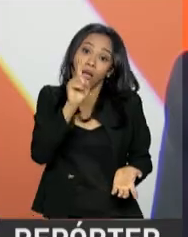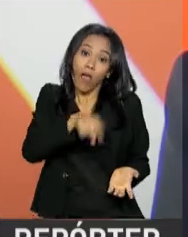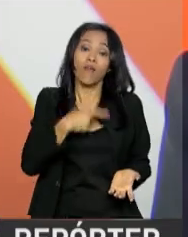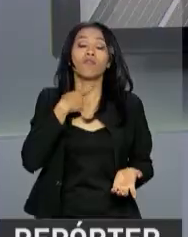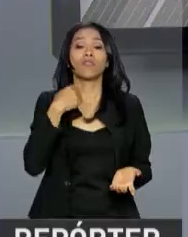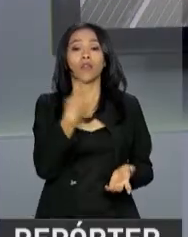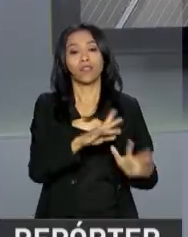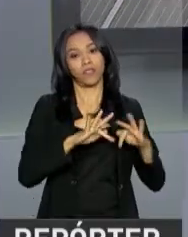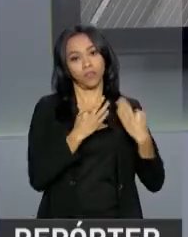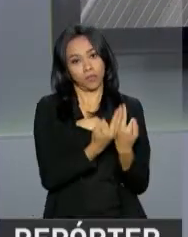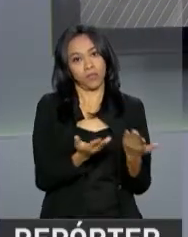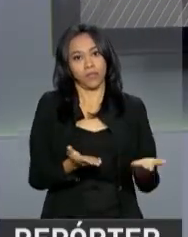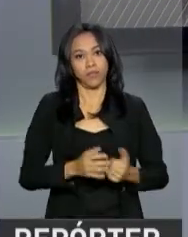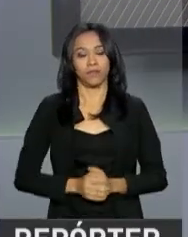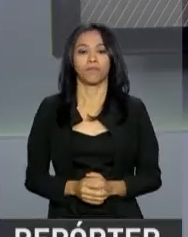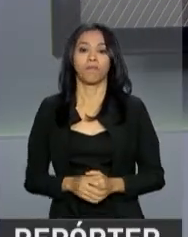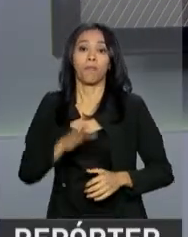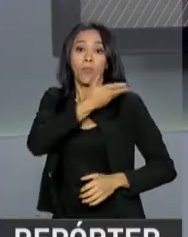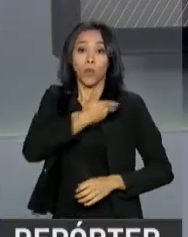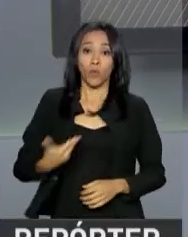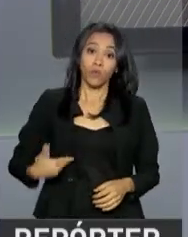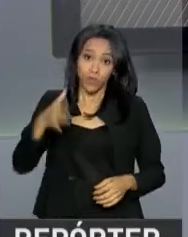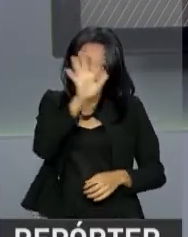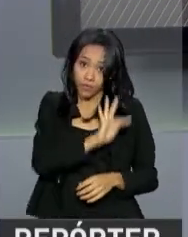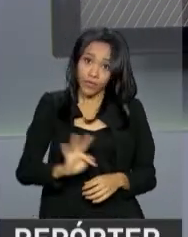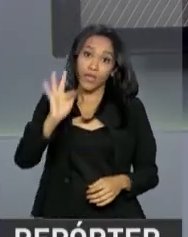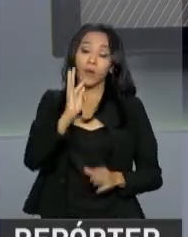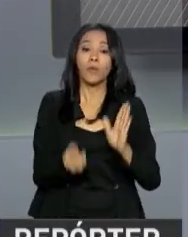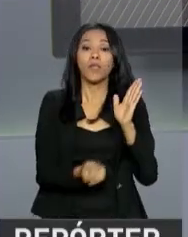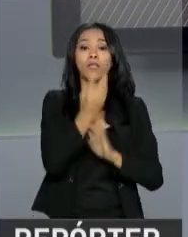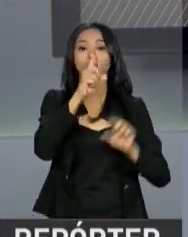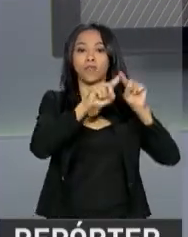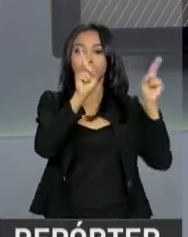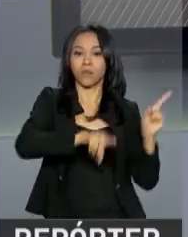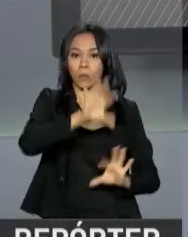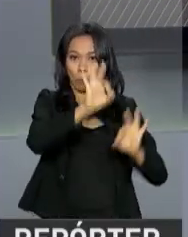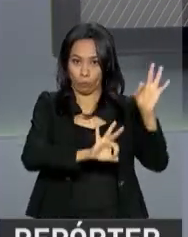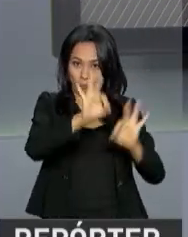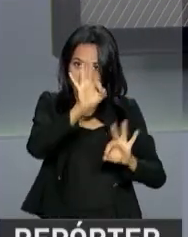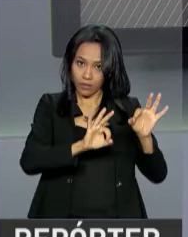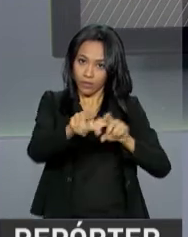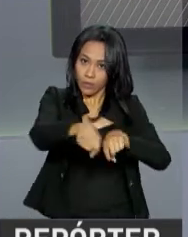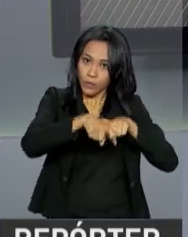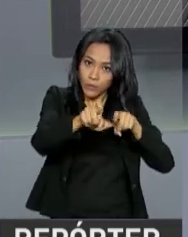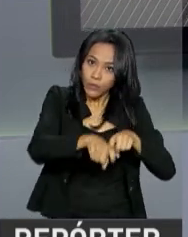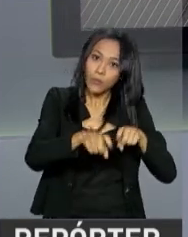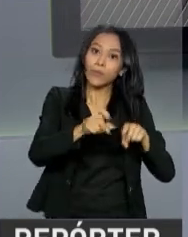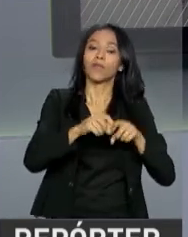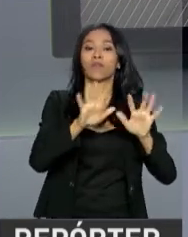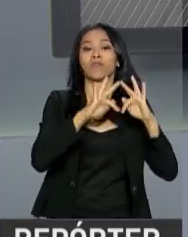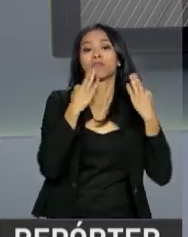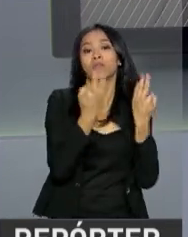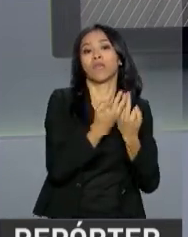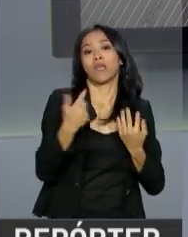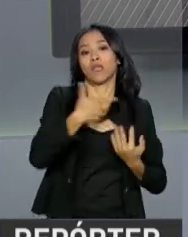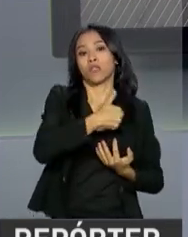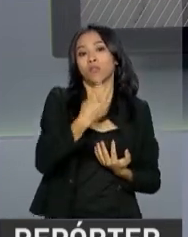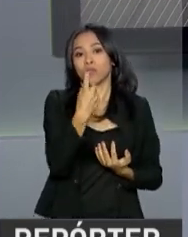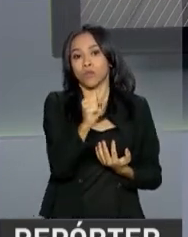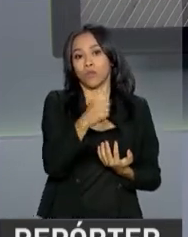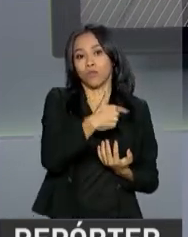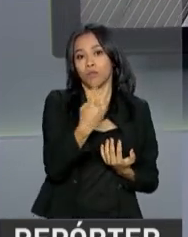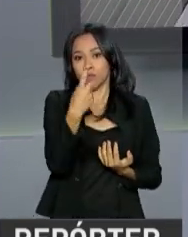famílias o governo federal lançou o plano safra da agricultura familiar 2008 e 2009